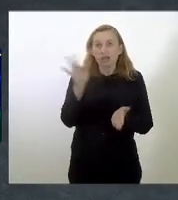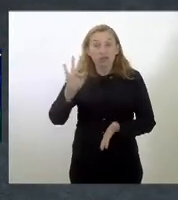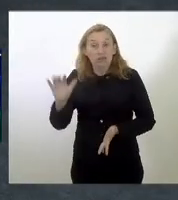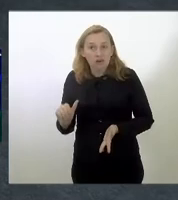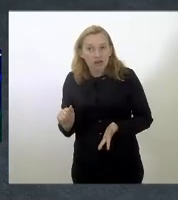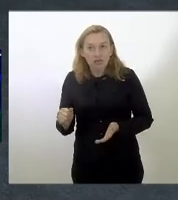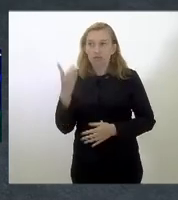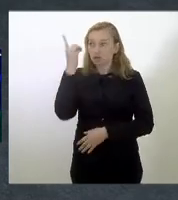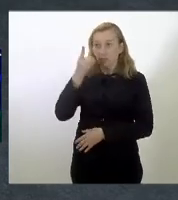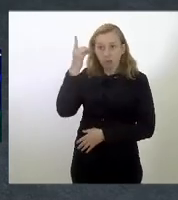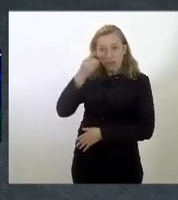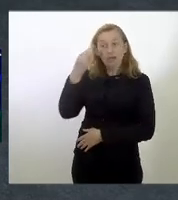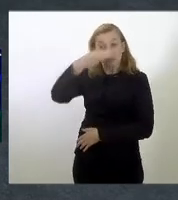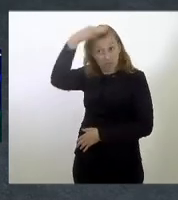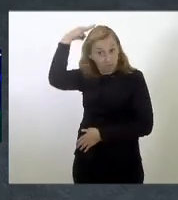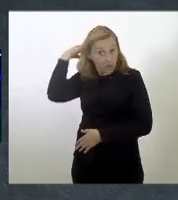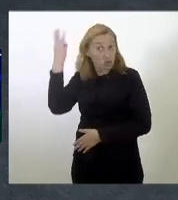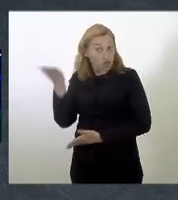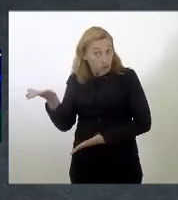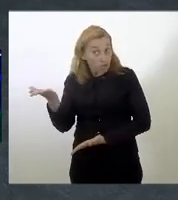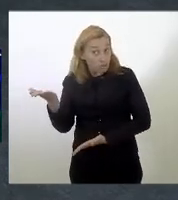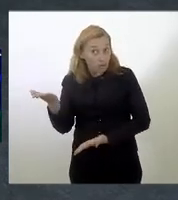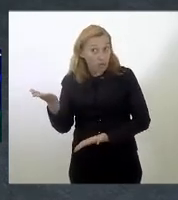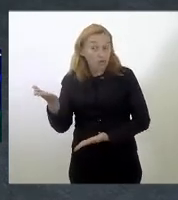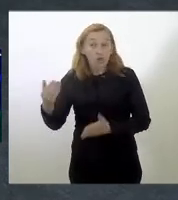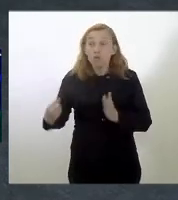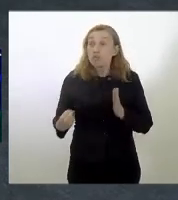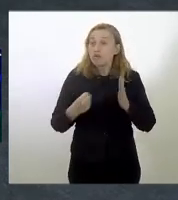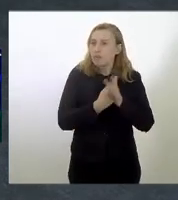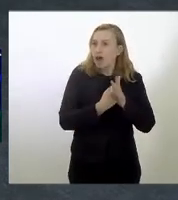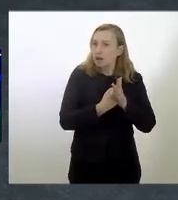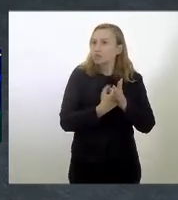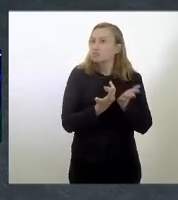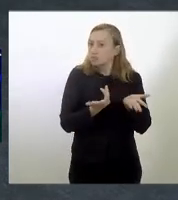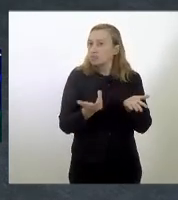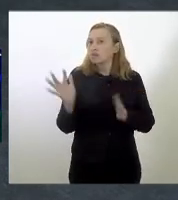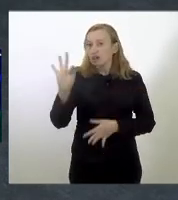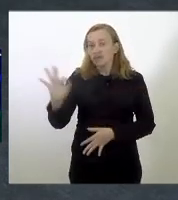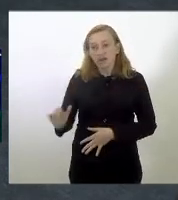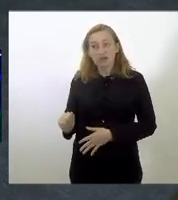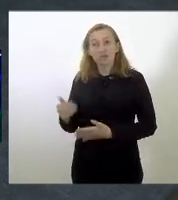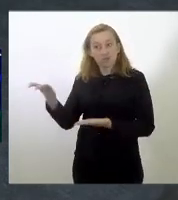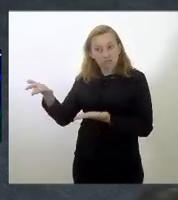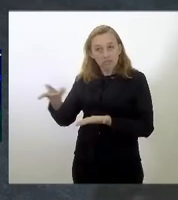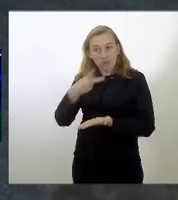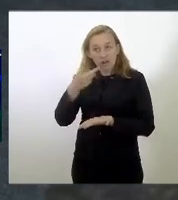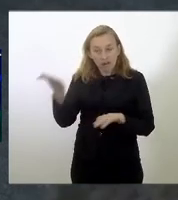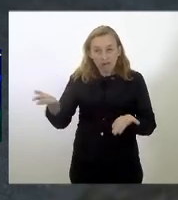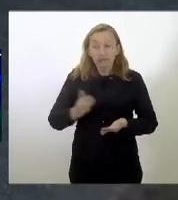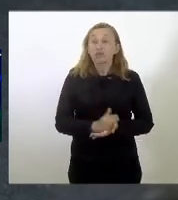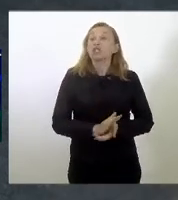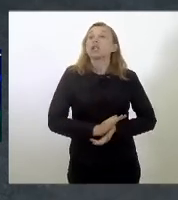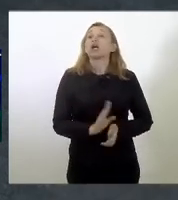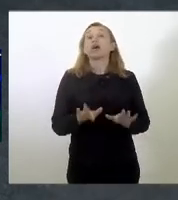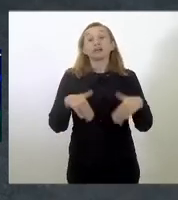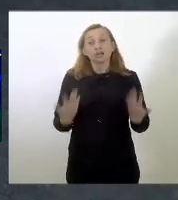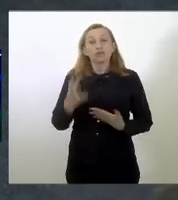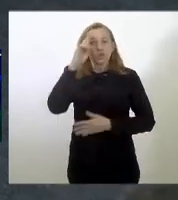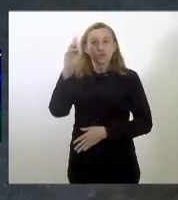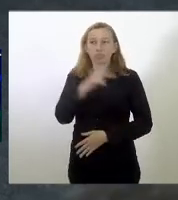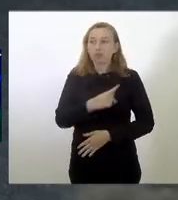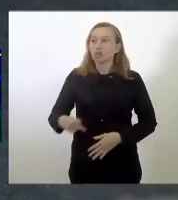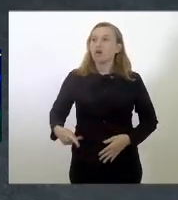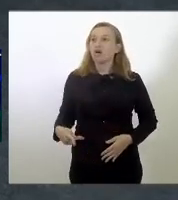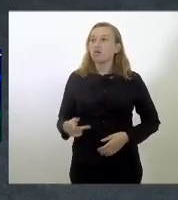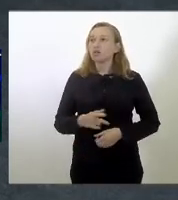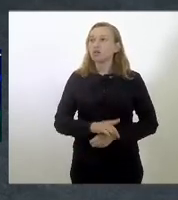nem o deputado Márcio Pacheco, trouxe nenhum impacto da Fazenda ao seu parecer. Assim, poxa, senhor presidente, o